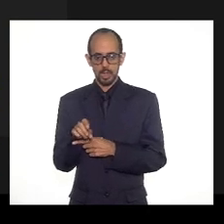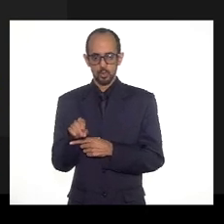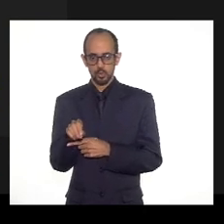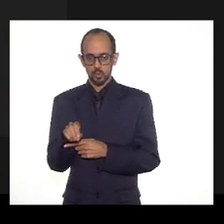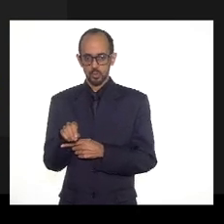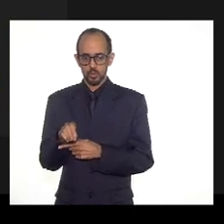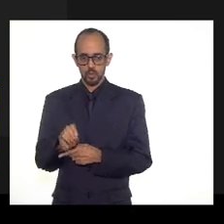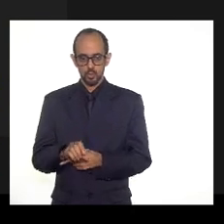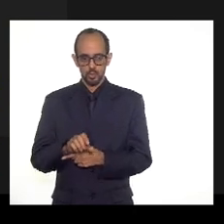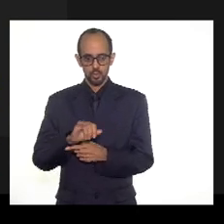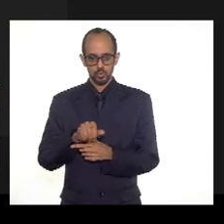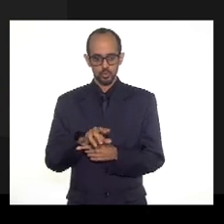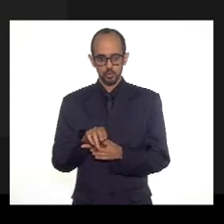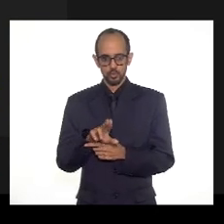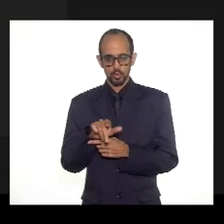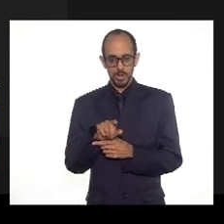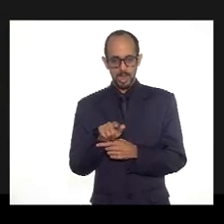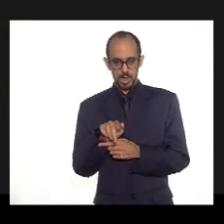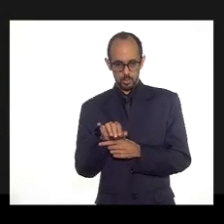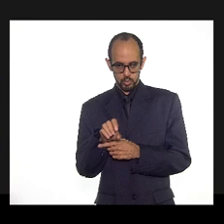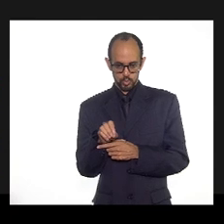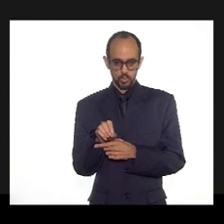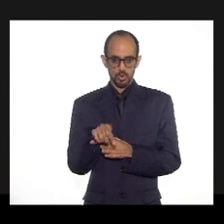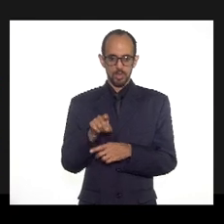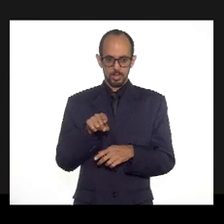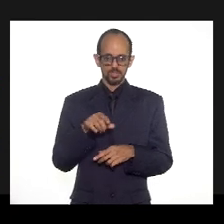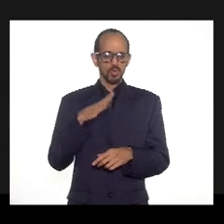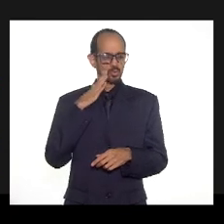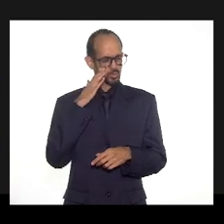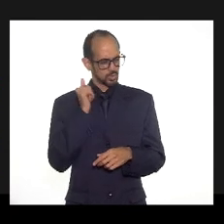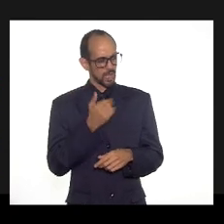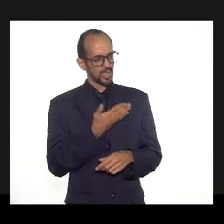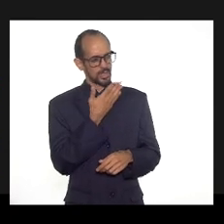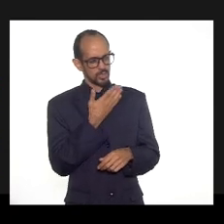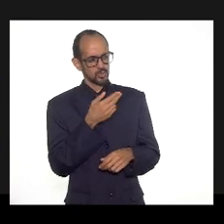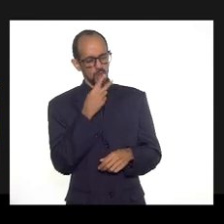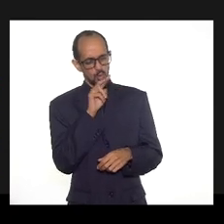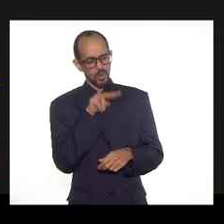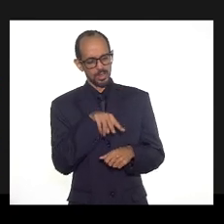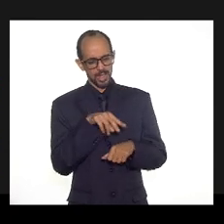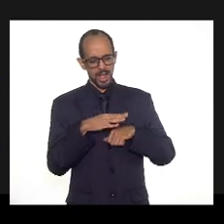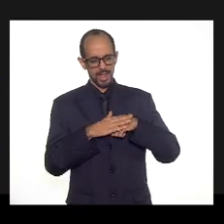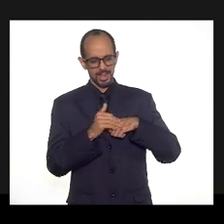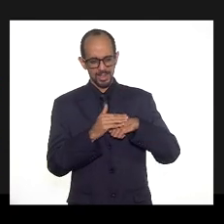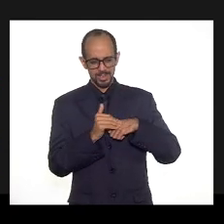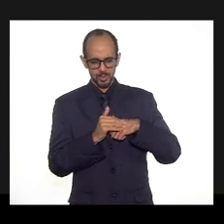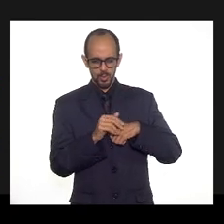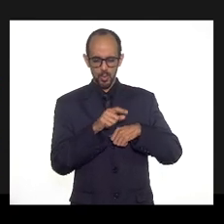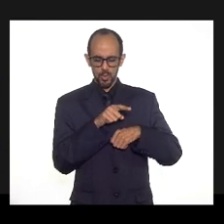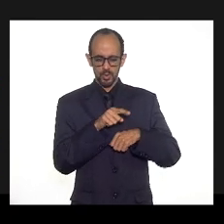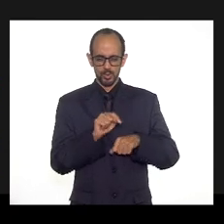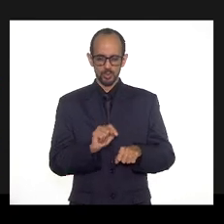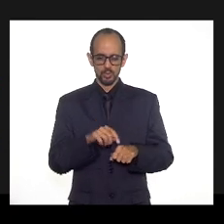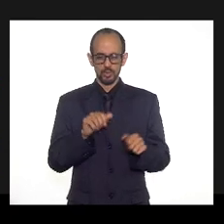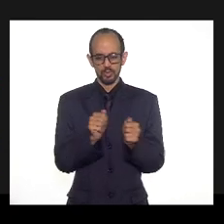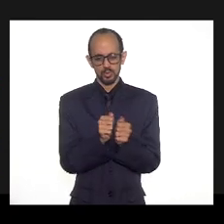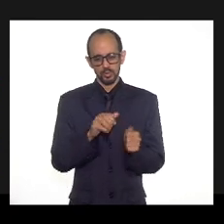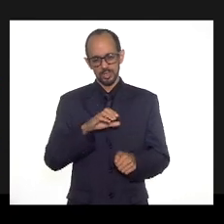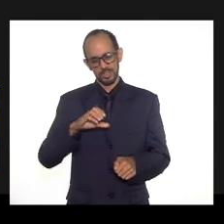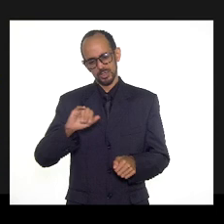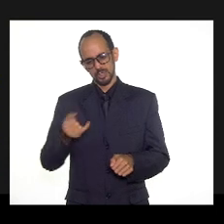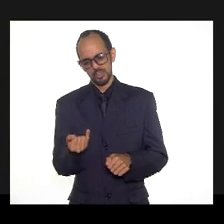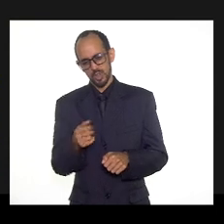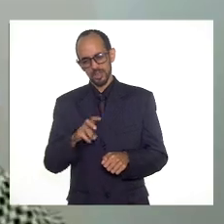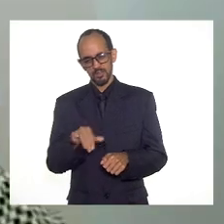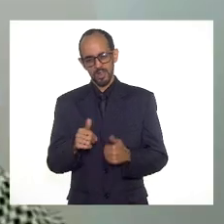advogada aí, mas eu tenho certeza que esse olhar carinhoso haverá por parte da CCJ e a gente encontrará o melhor caminho aí.